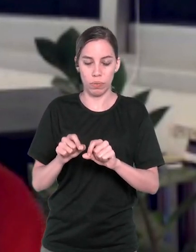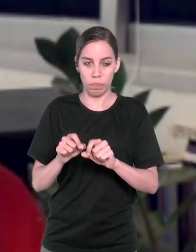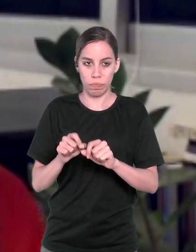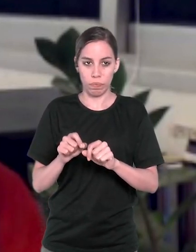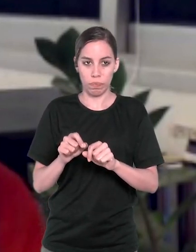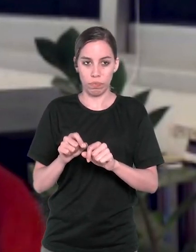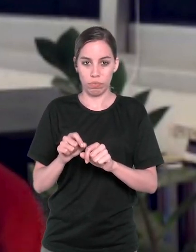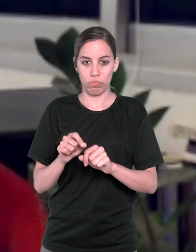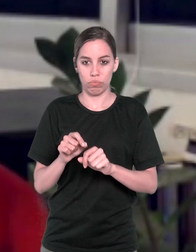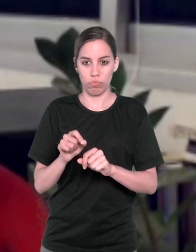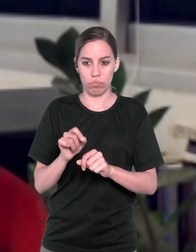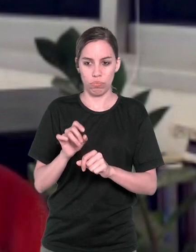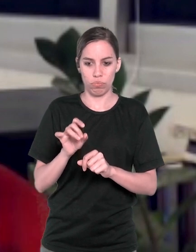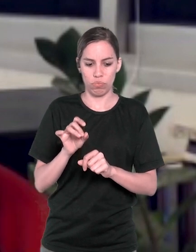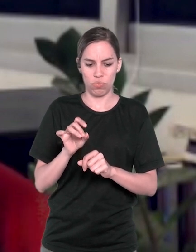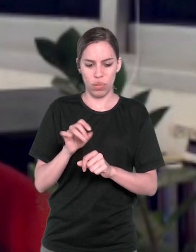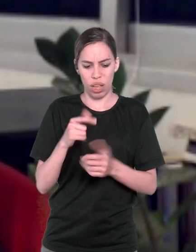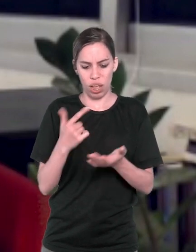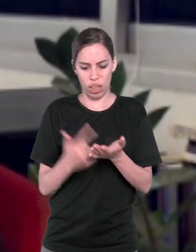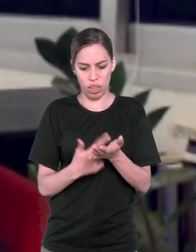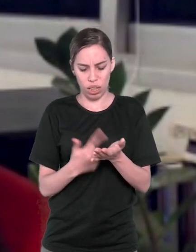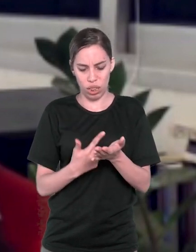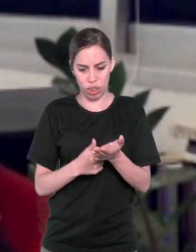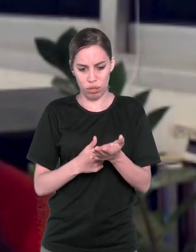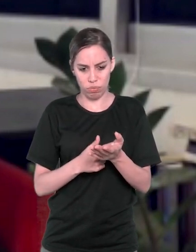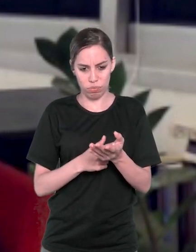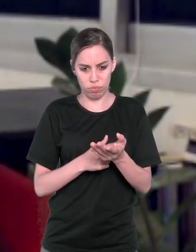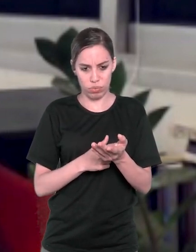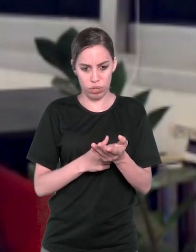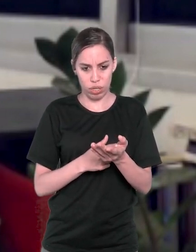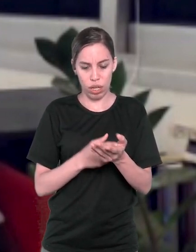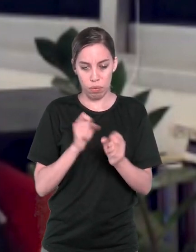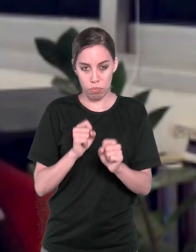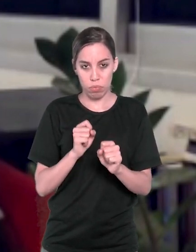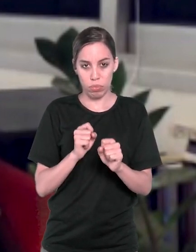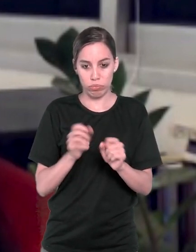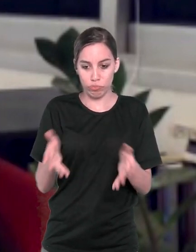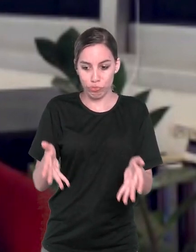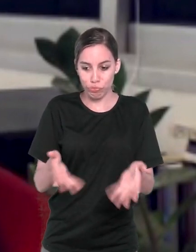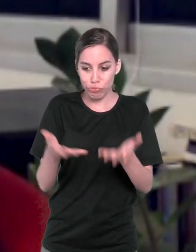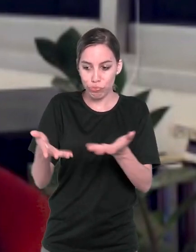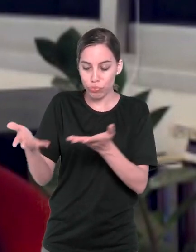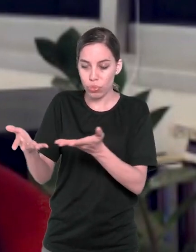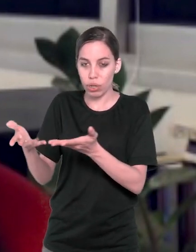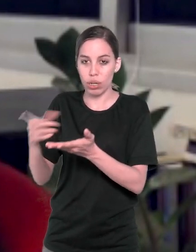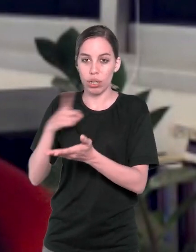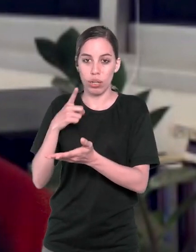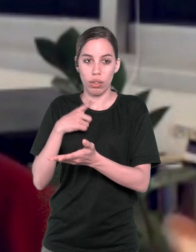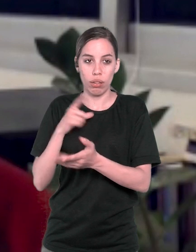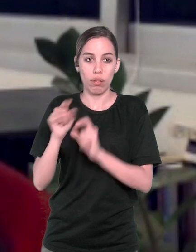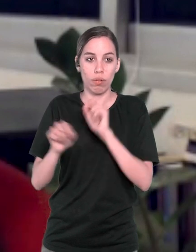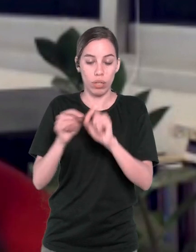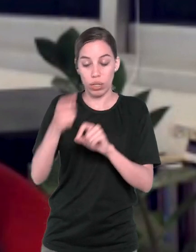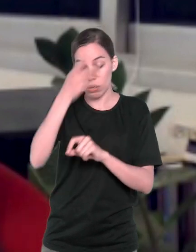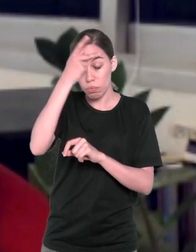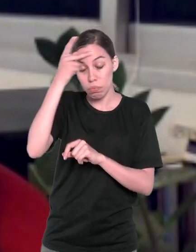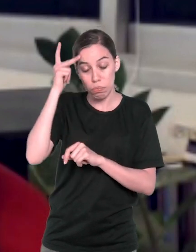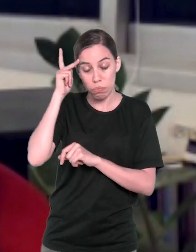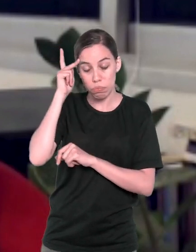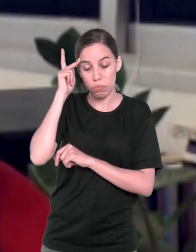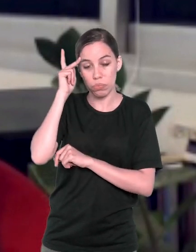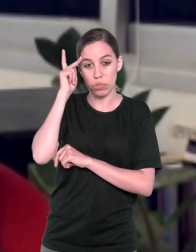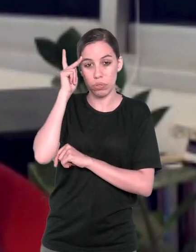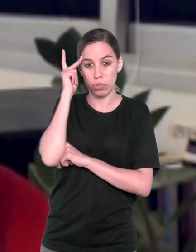não apenas com esse livro, né, eu possa, de alguma forma, contribuir para que as